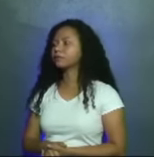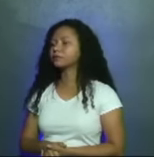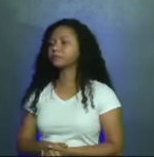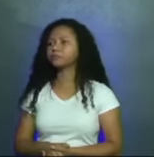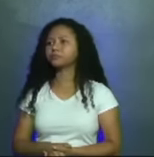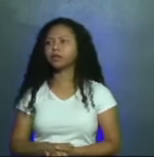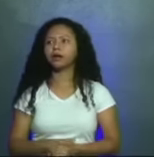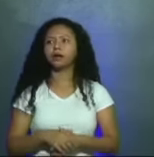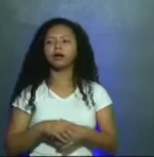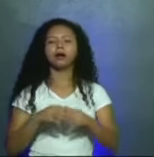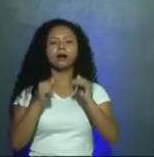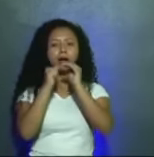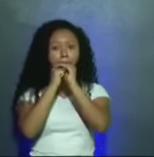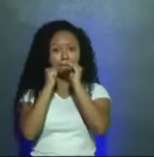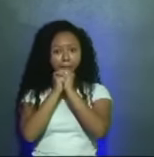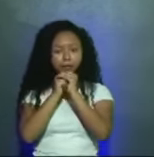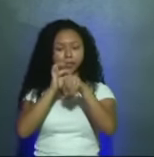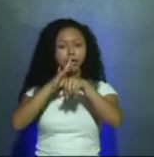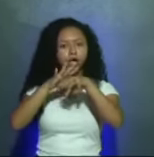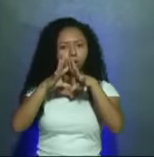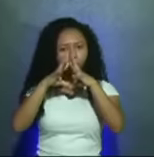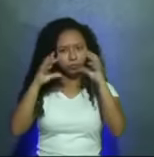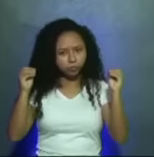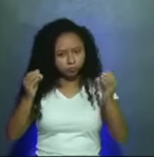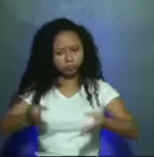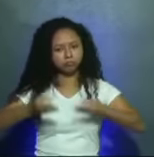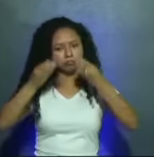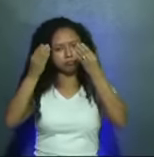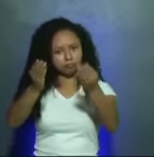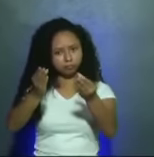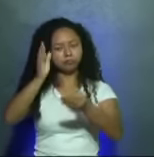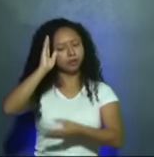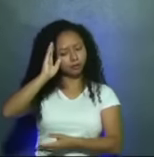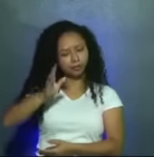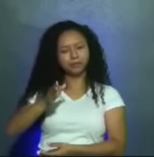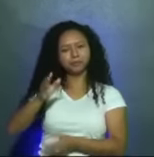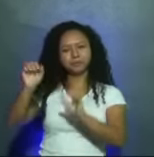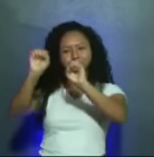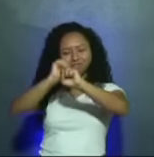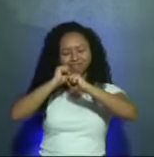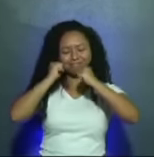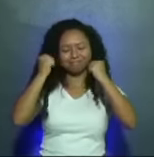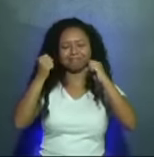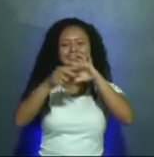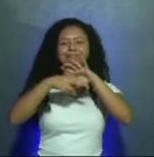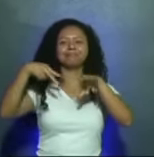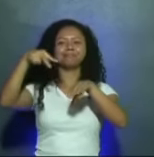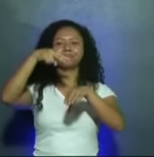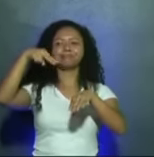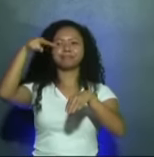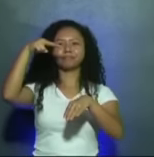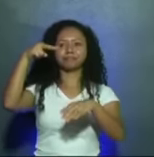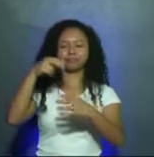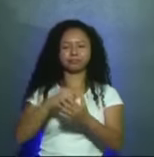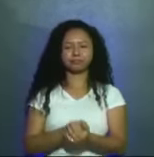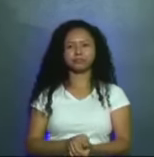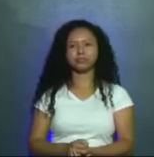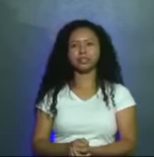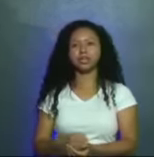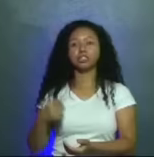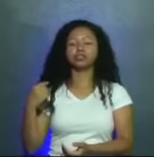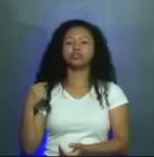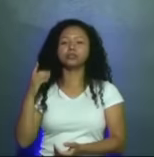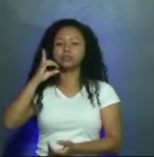Mas amém. Foram curados, receberam a sua cura, o poder da ressurreição. Queridos, Deus